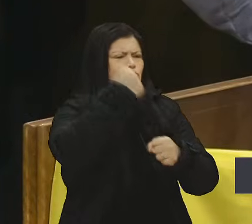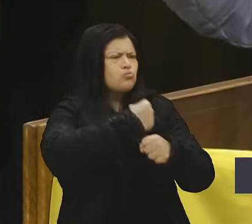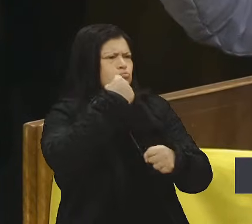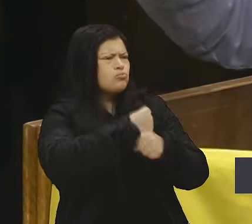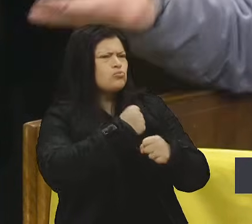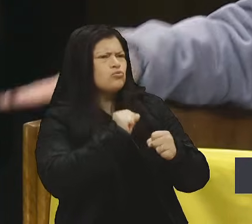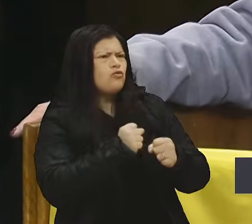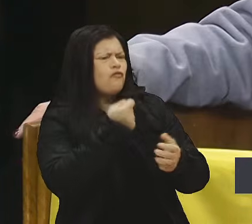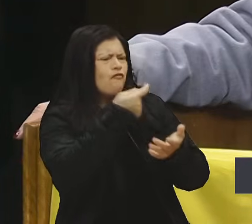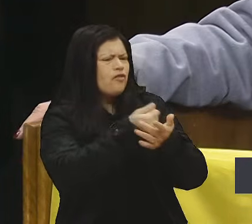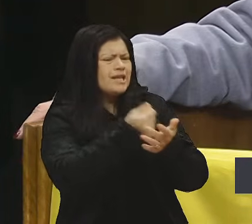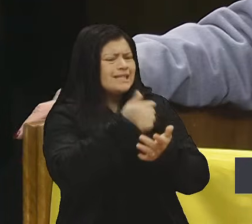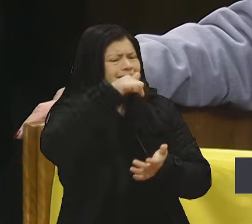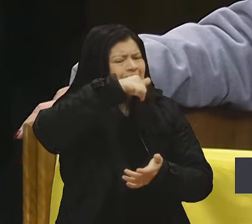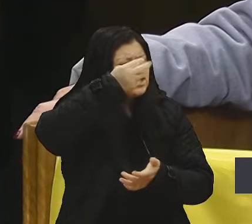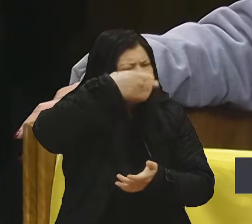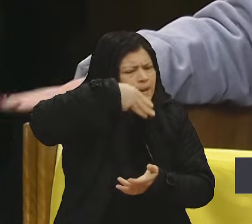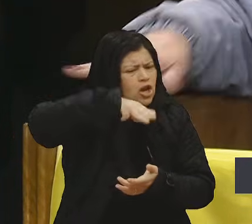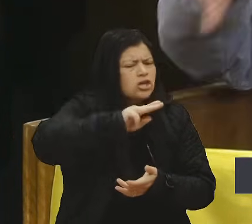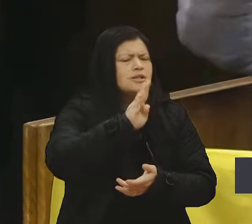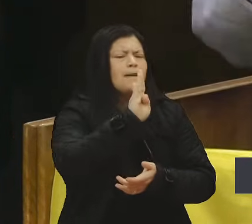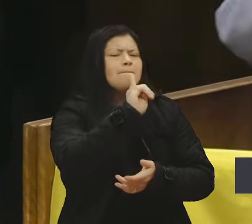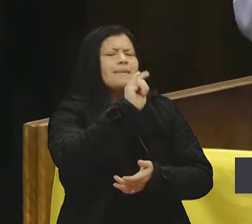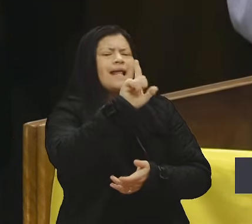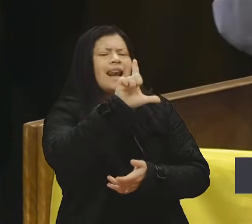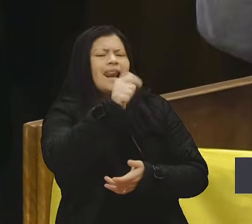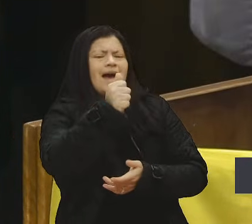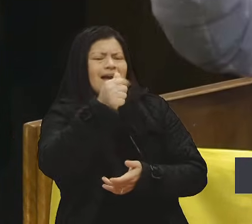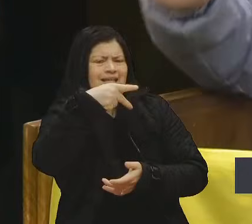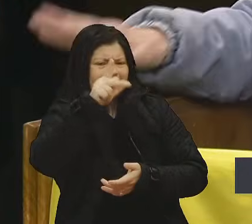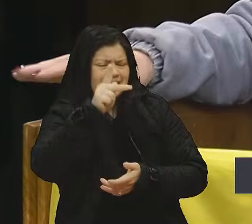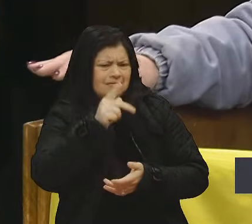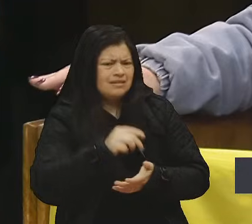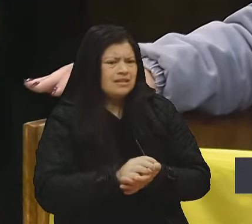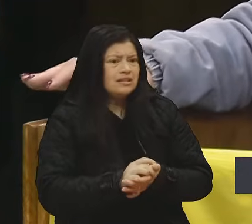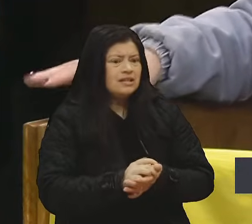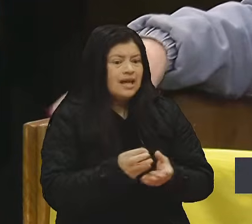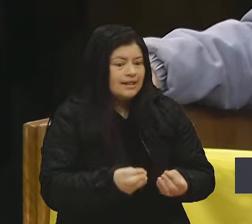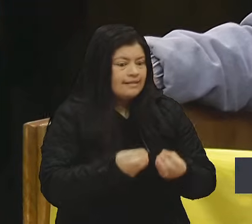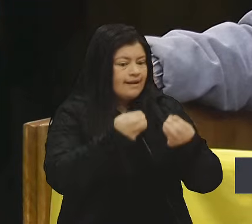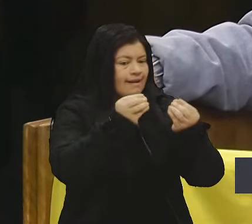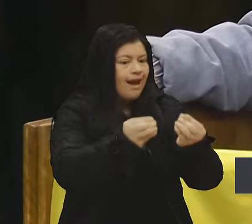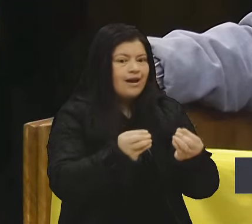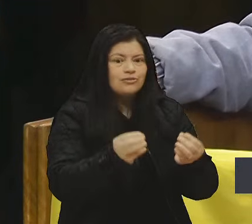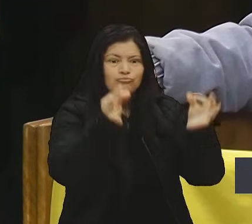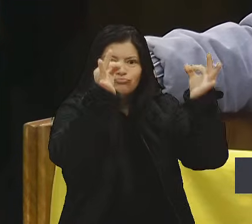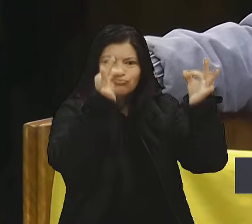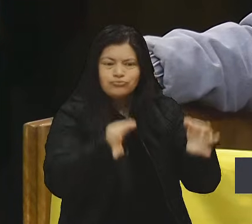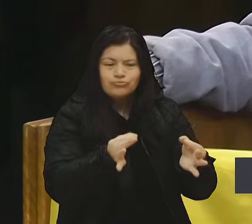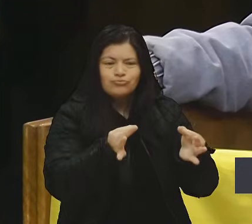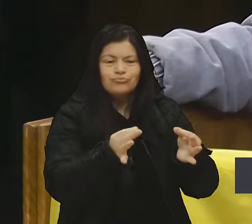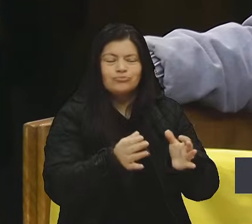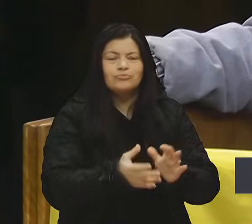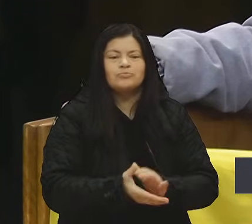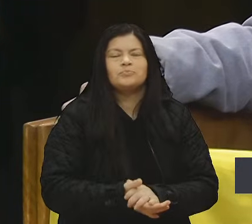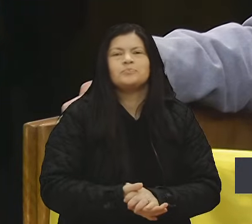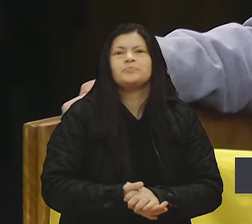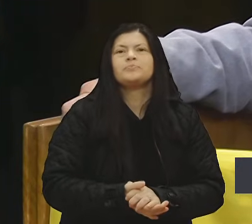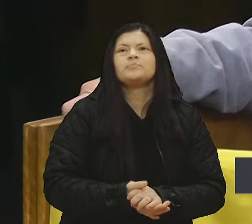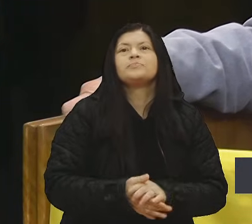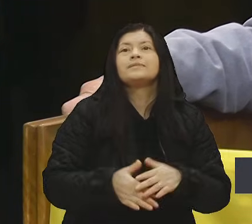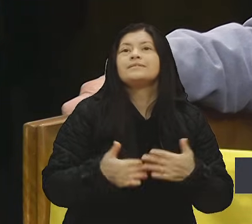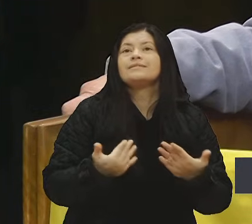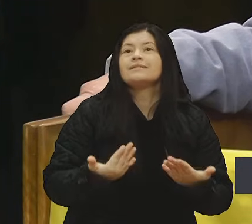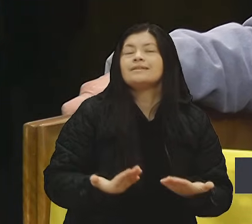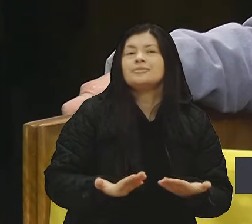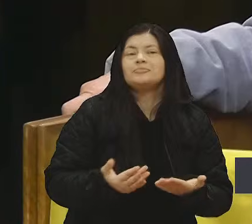investindo 7 milhões no Bilac. Quando entregar, vai estar tinindo. Então, gente,